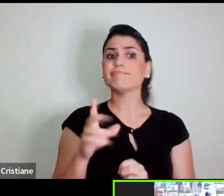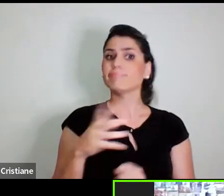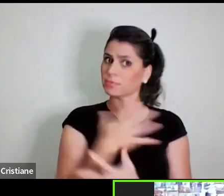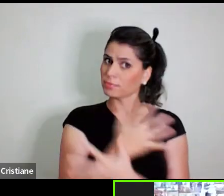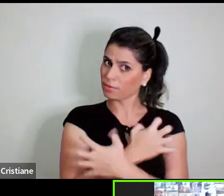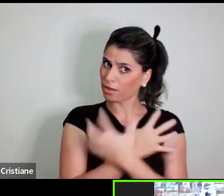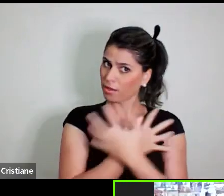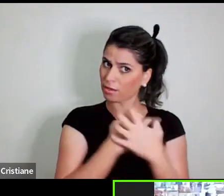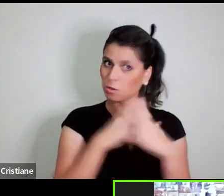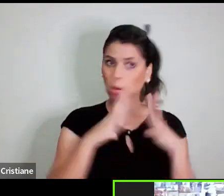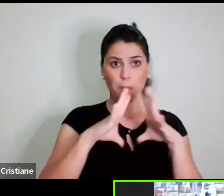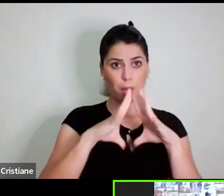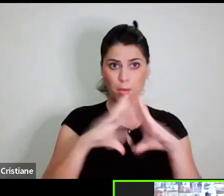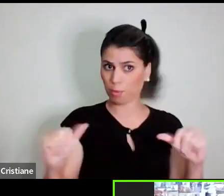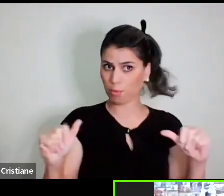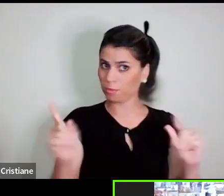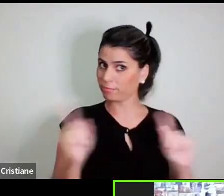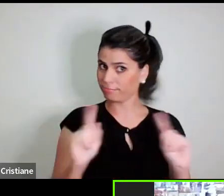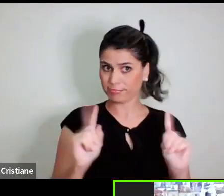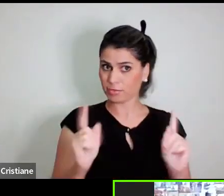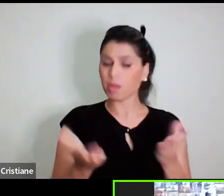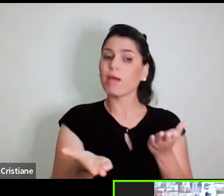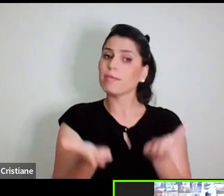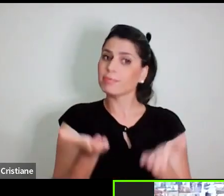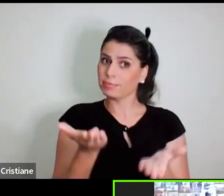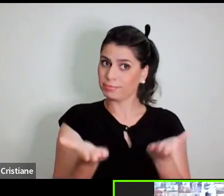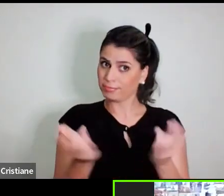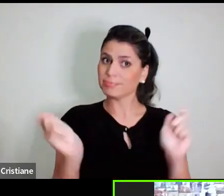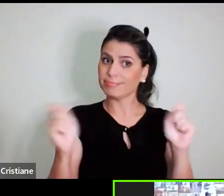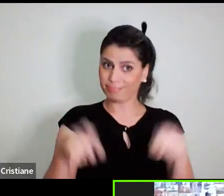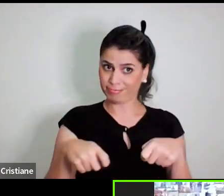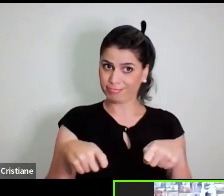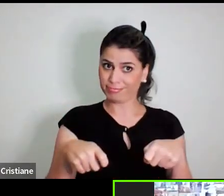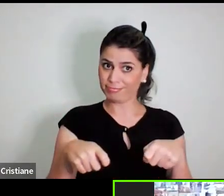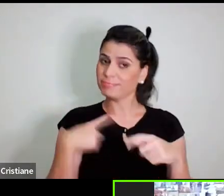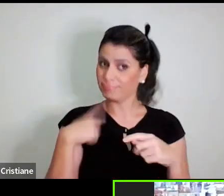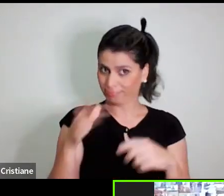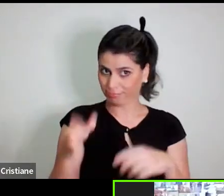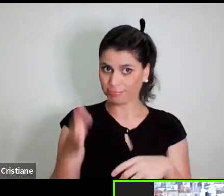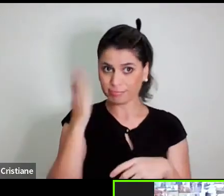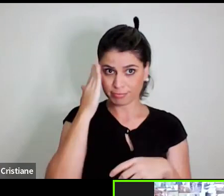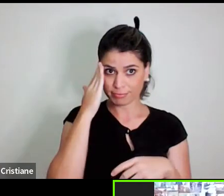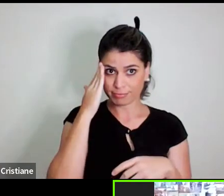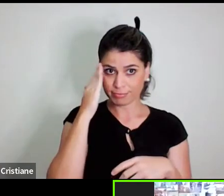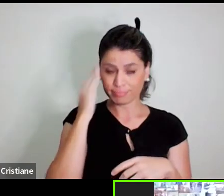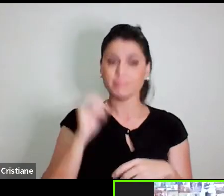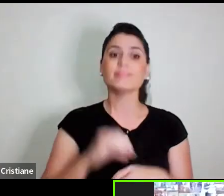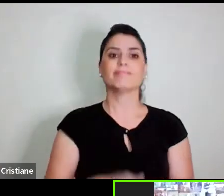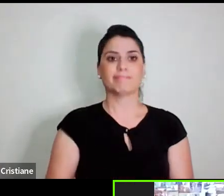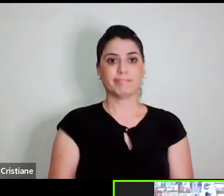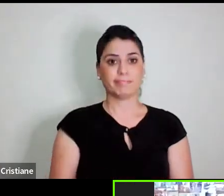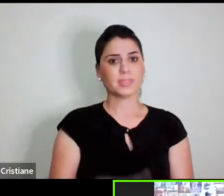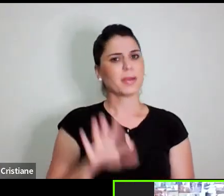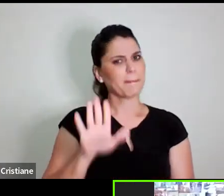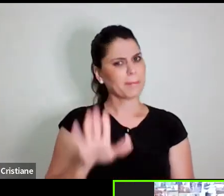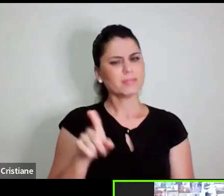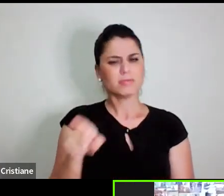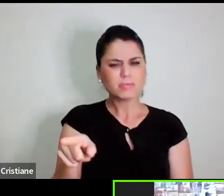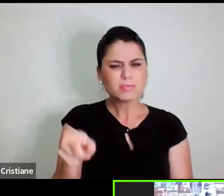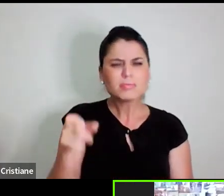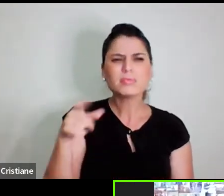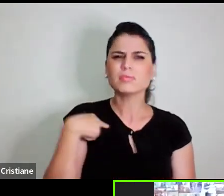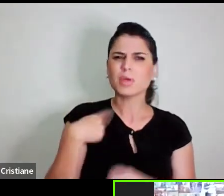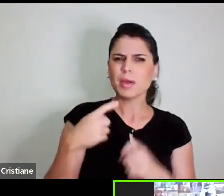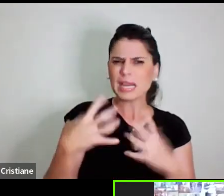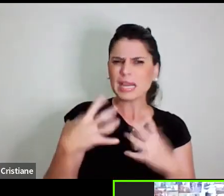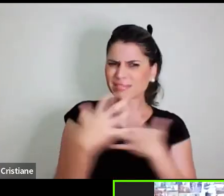né? A alergia tem controle. Aí ela falou assim, você sabe o que é que te faz mal, que